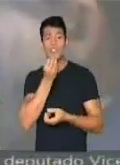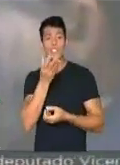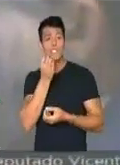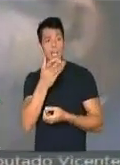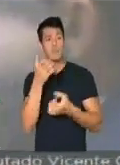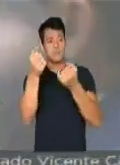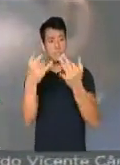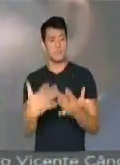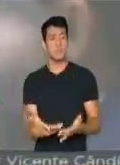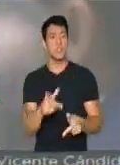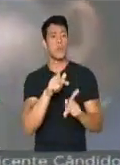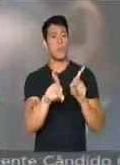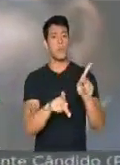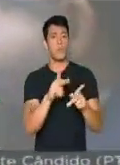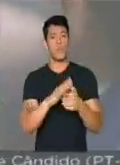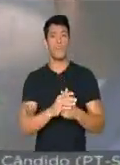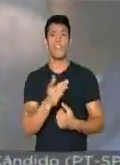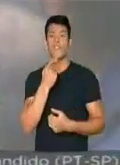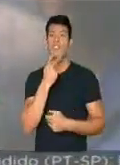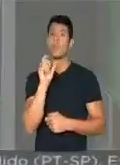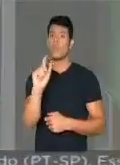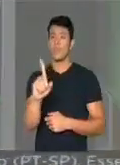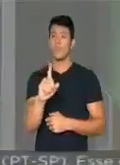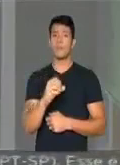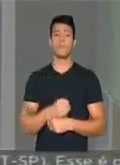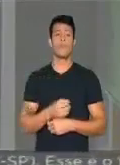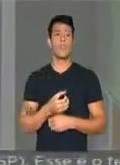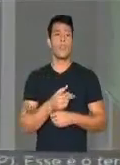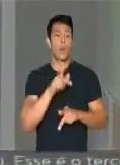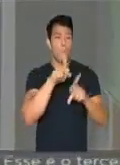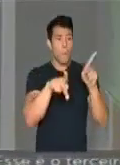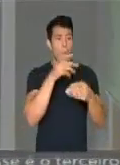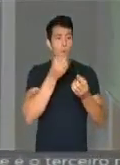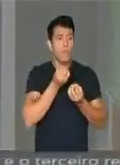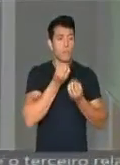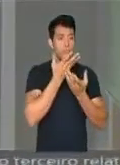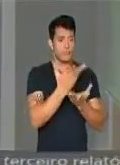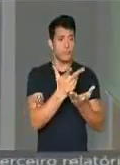povo. Um diz: a voz do povo é a voz de Deus. E outro,